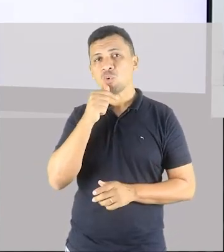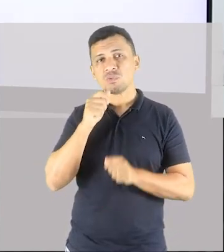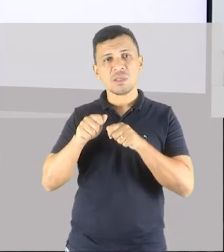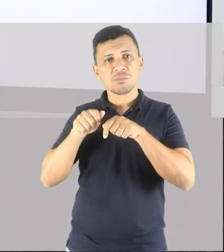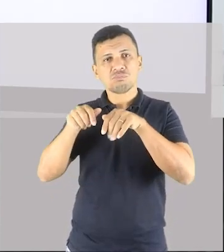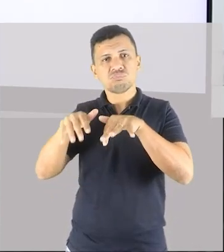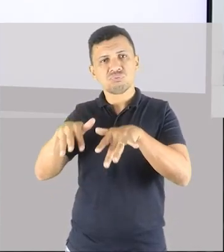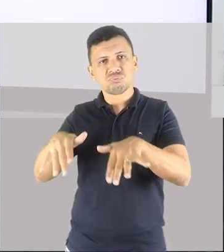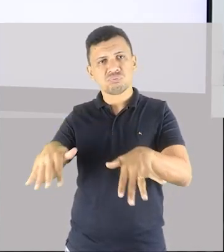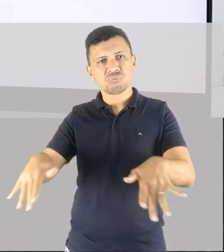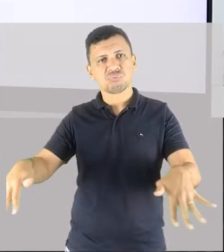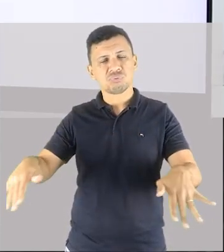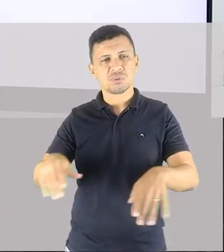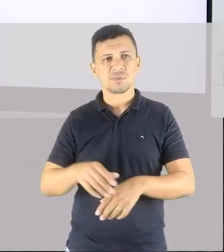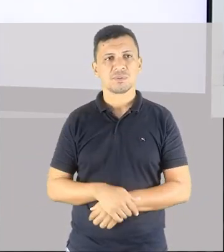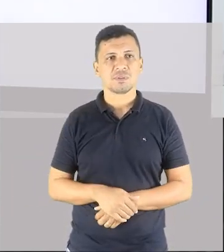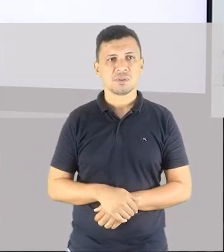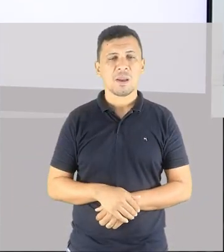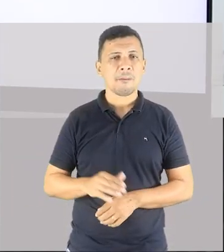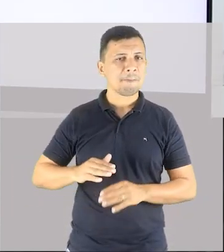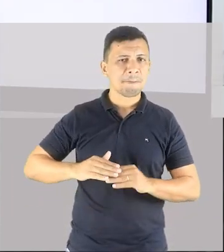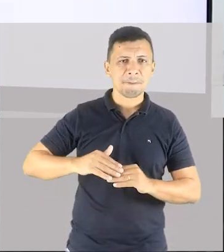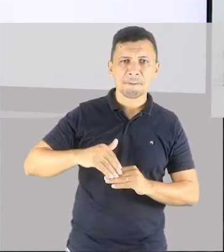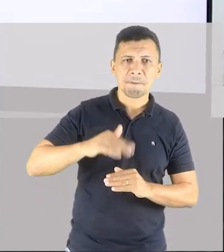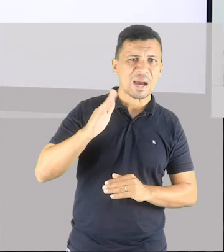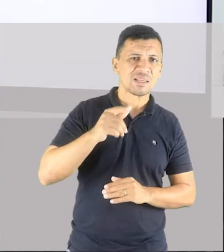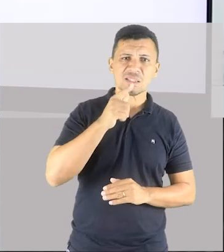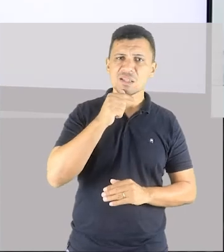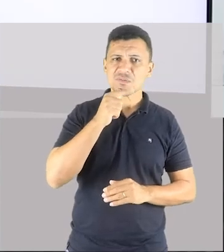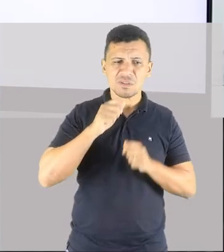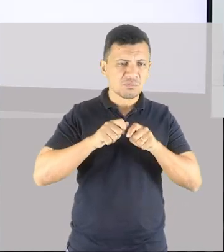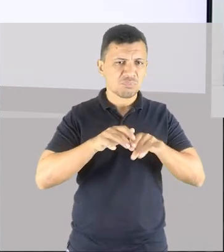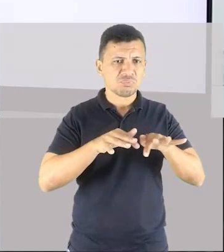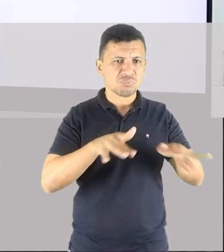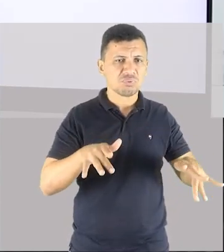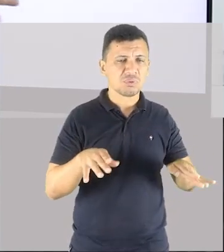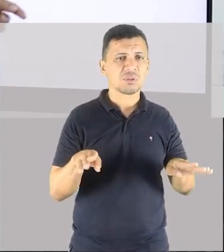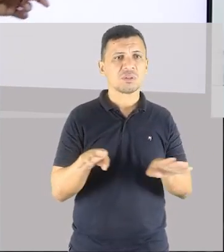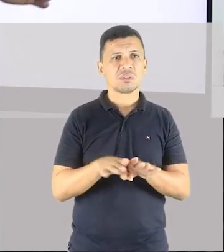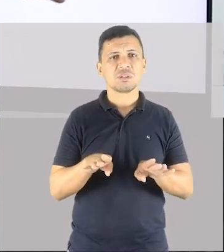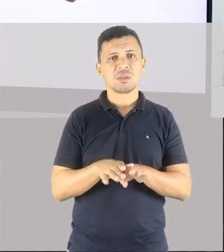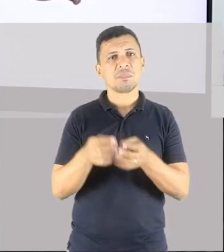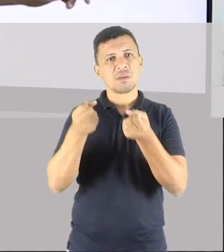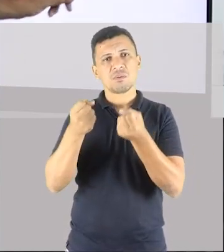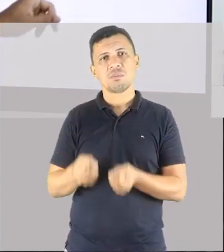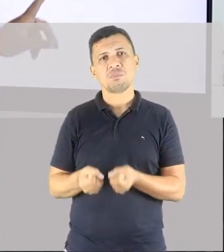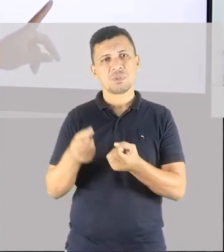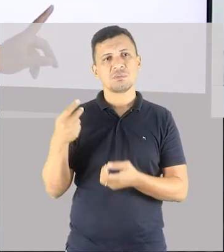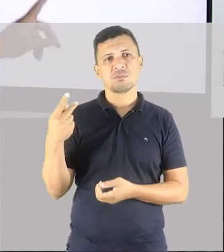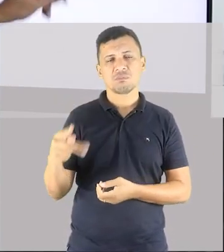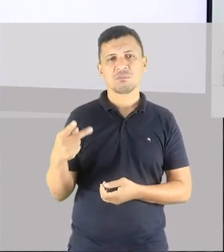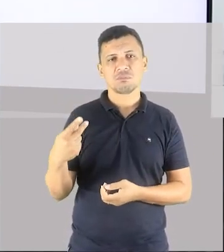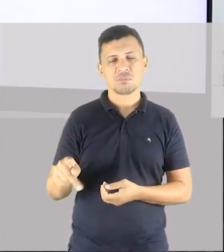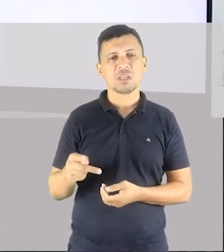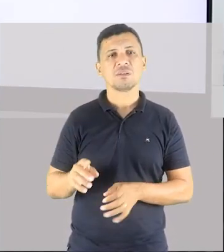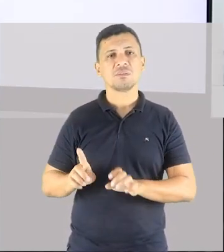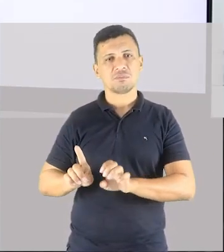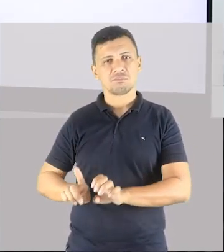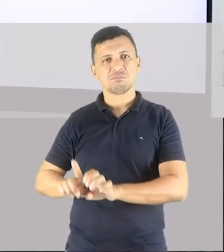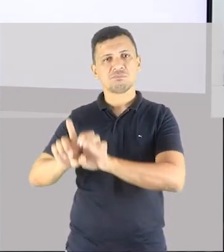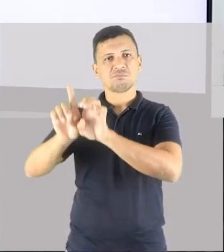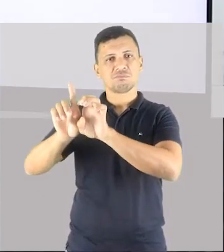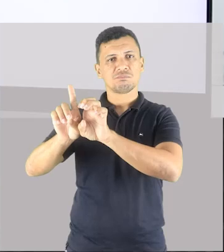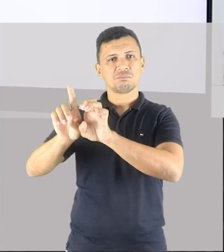deslocado. Quanto mais deslocar líquido, maior vai ser esse peso do líquido deslocado, maior vai ser o